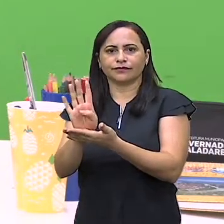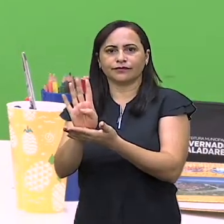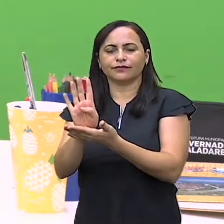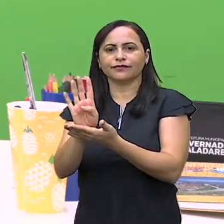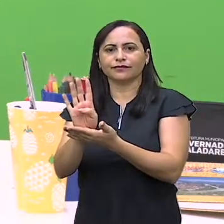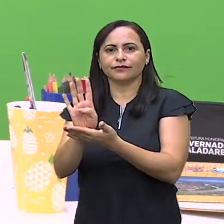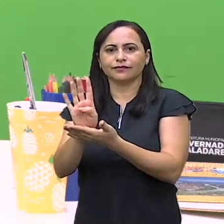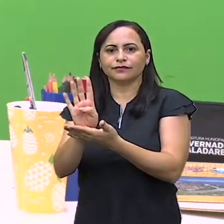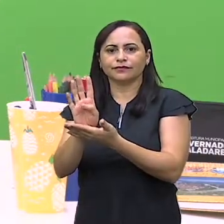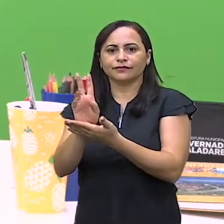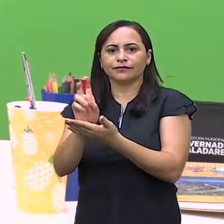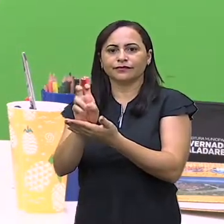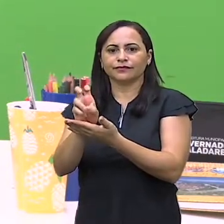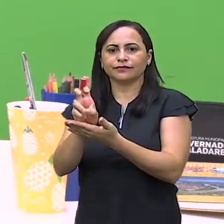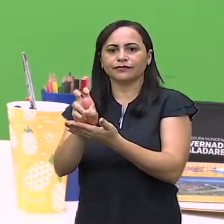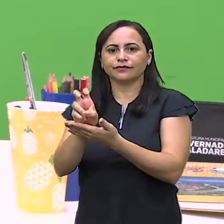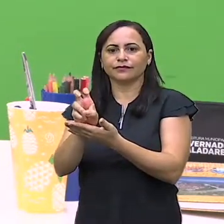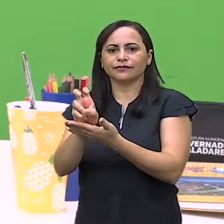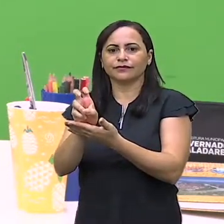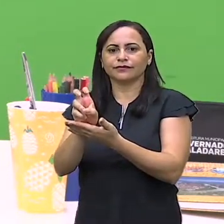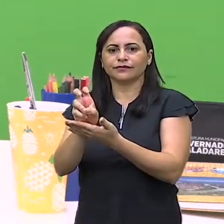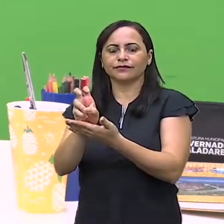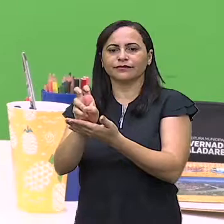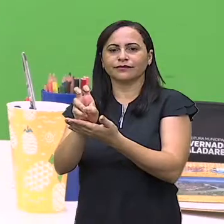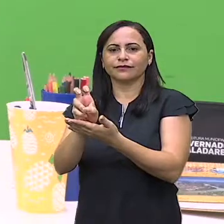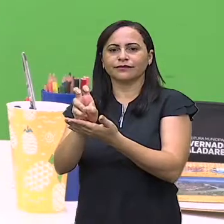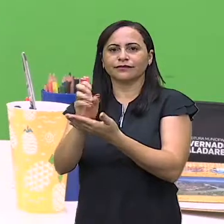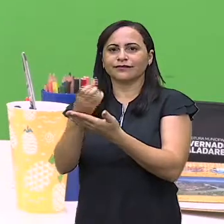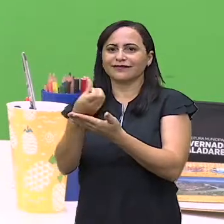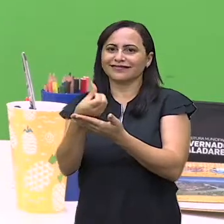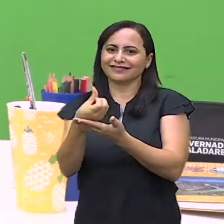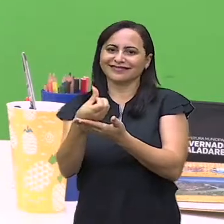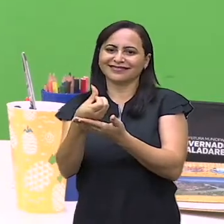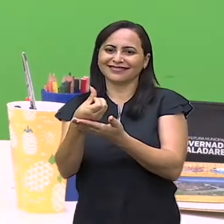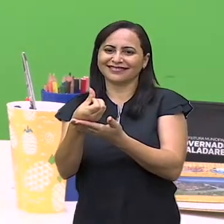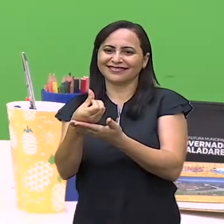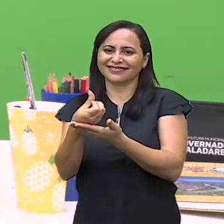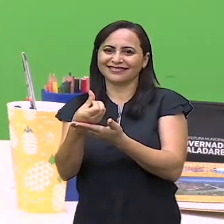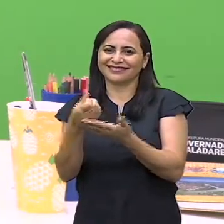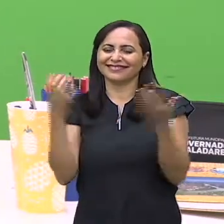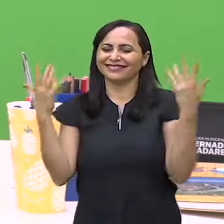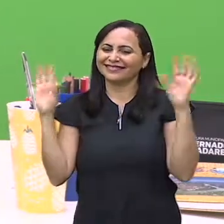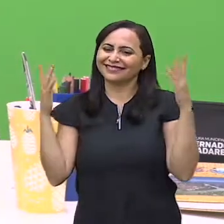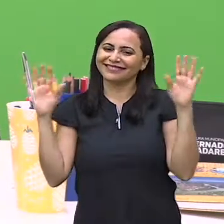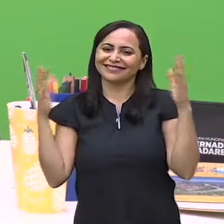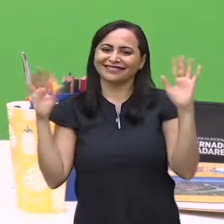Quatro. Cinco. Seis. Isso!